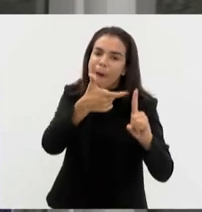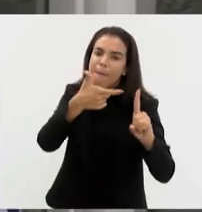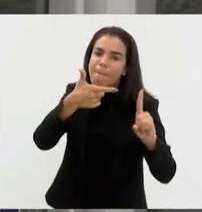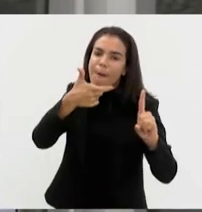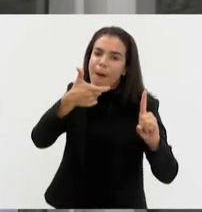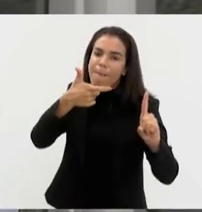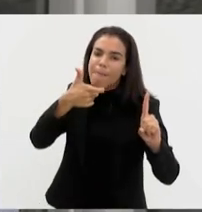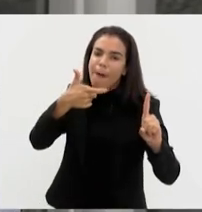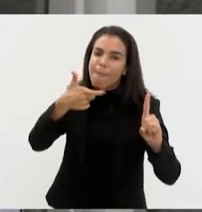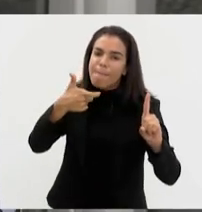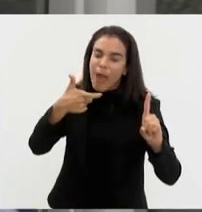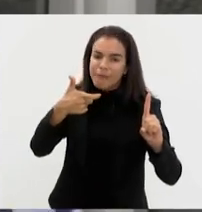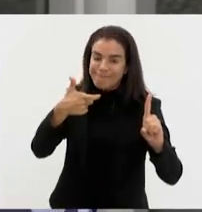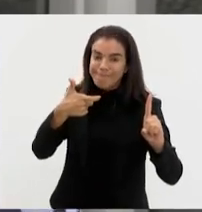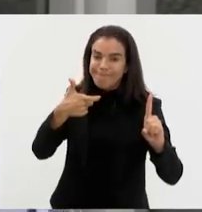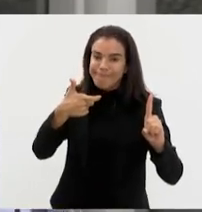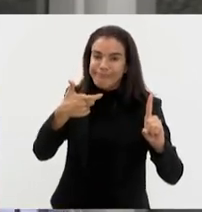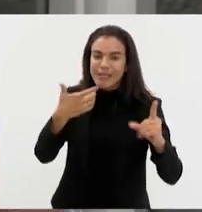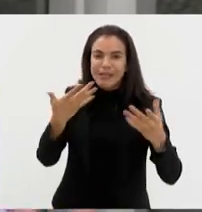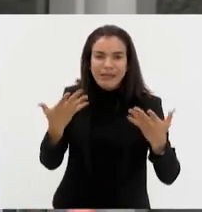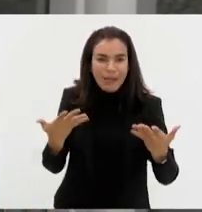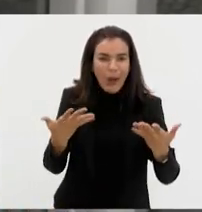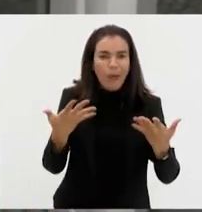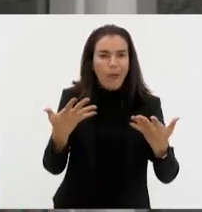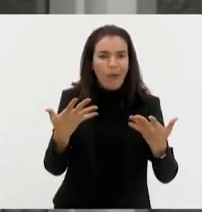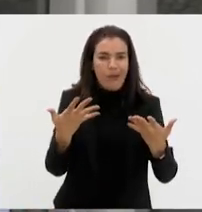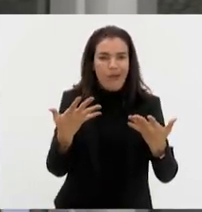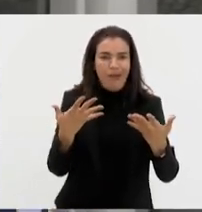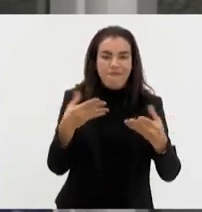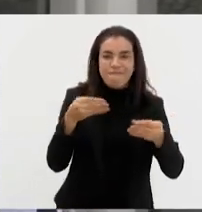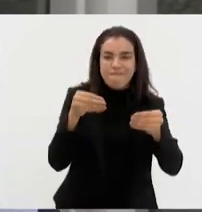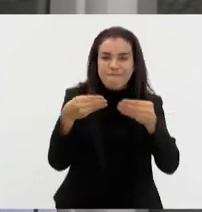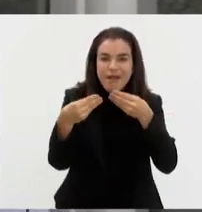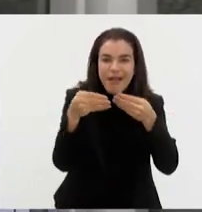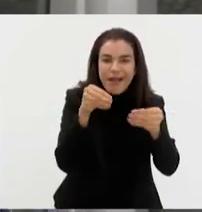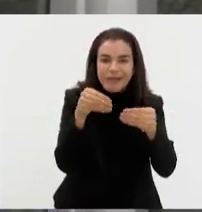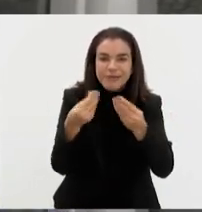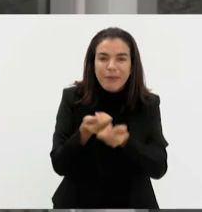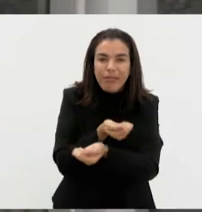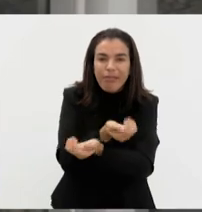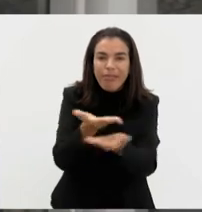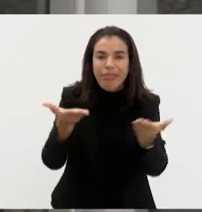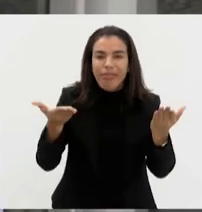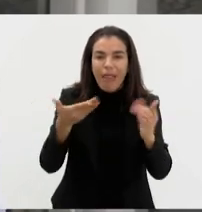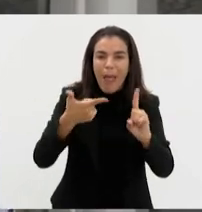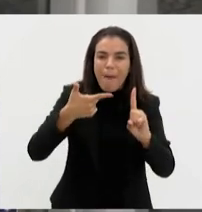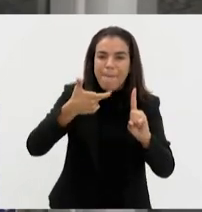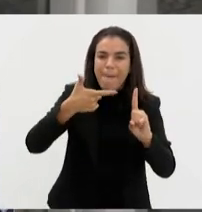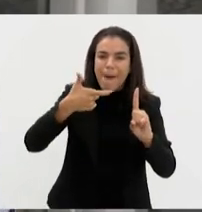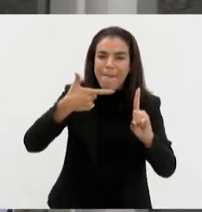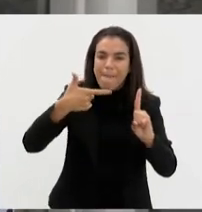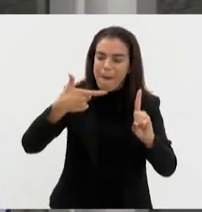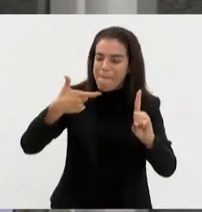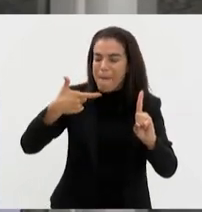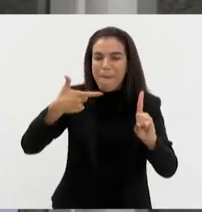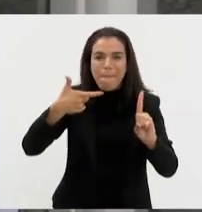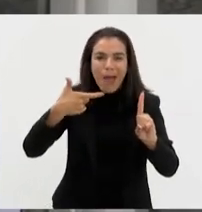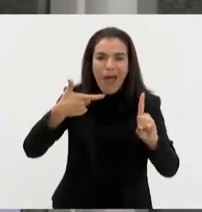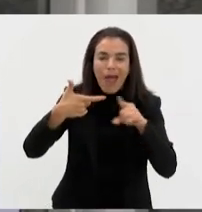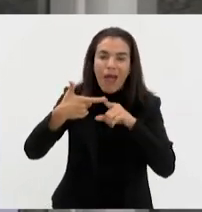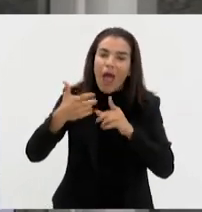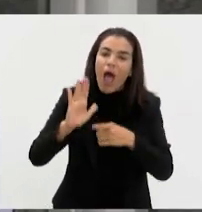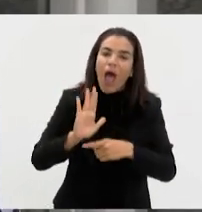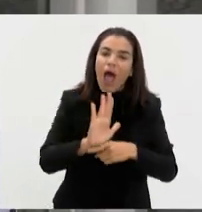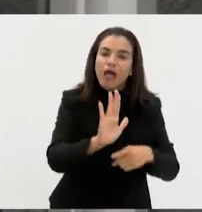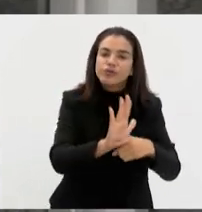por armas de fogo. Então, essa flexibilização de se ter uma arma em casa, na verdade,